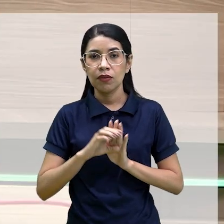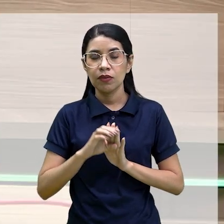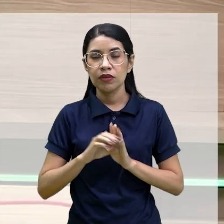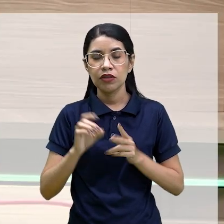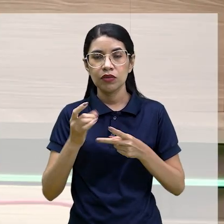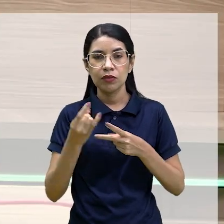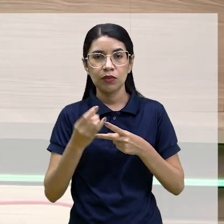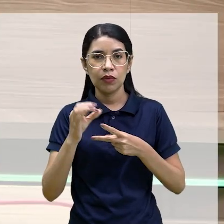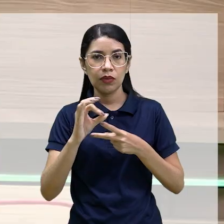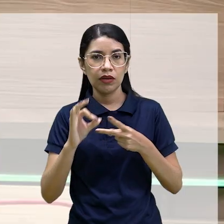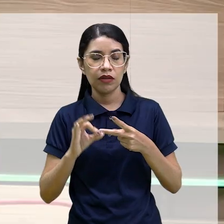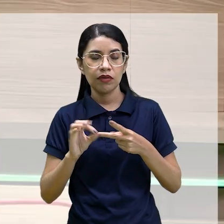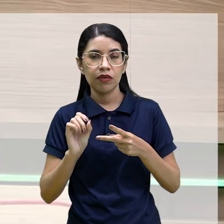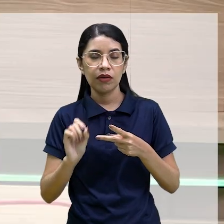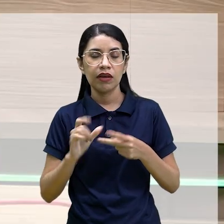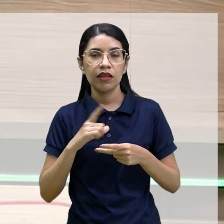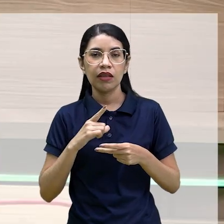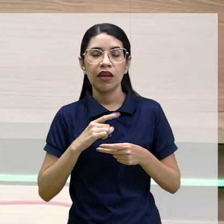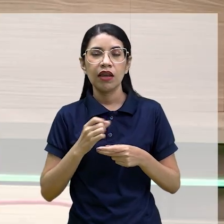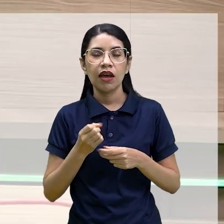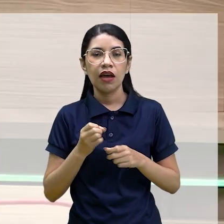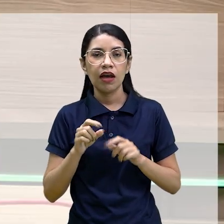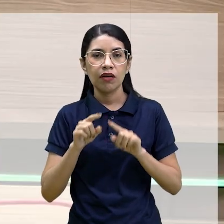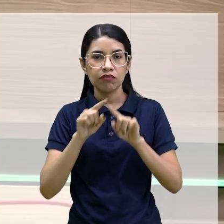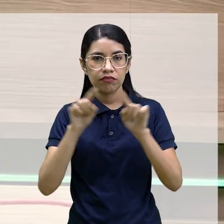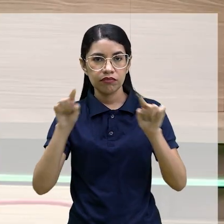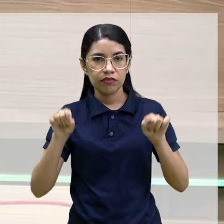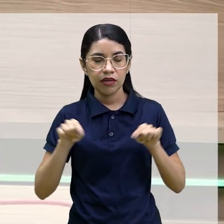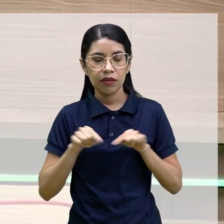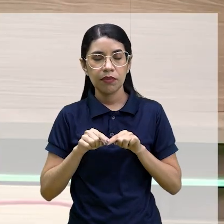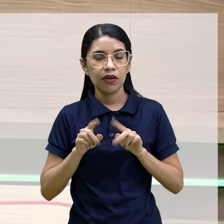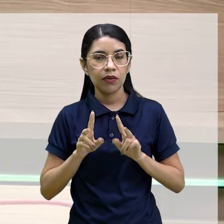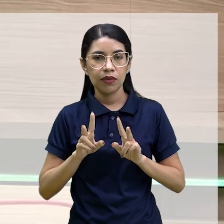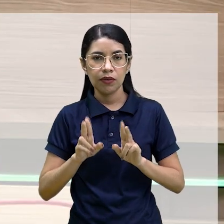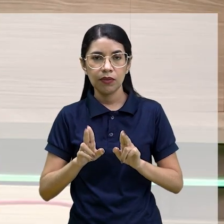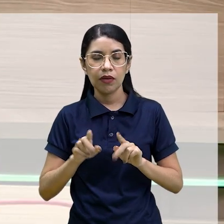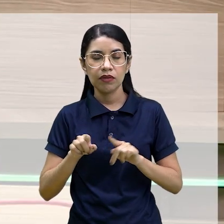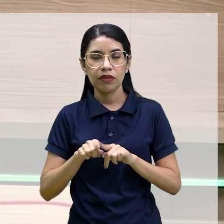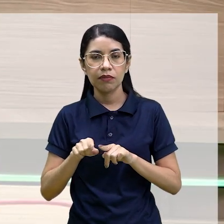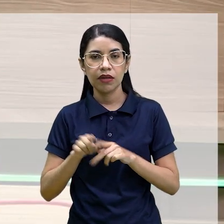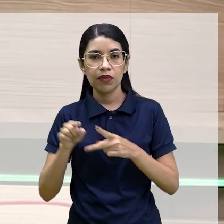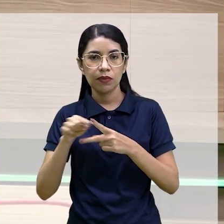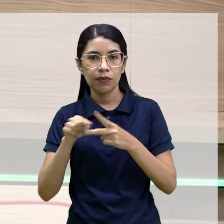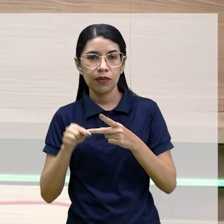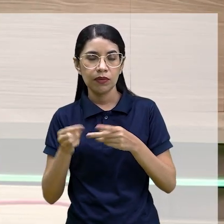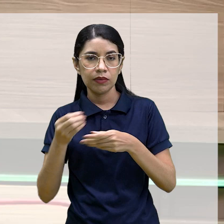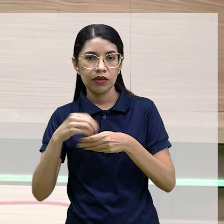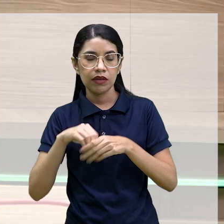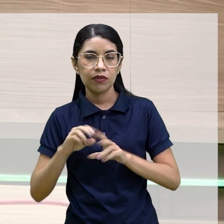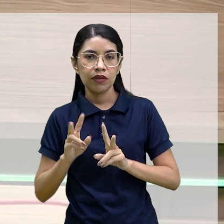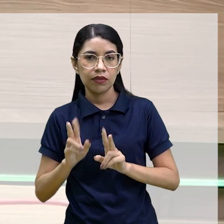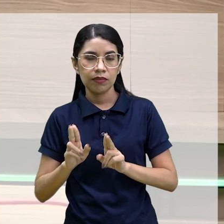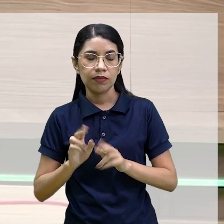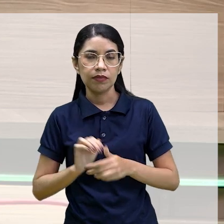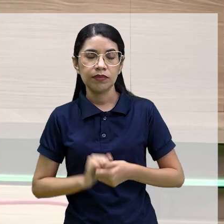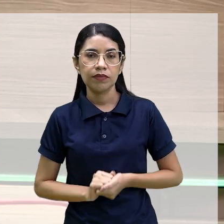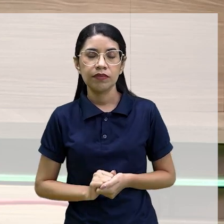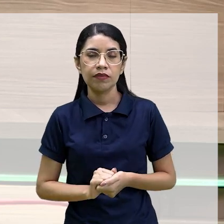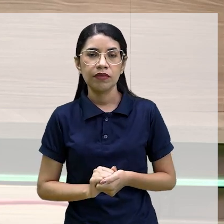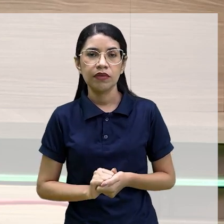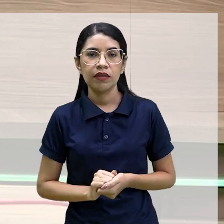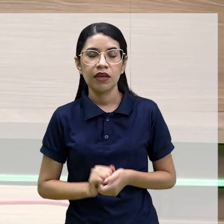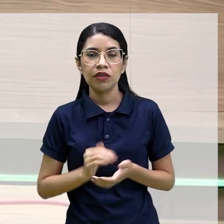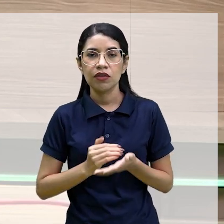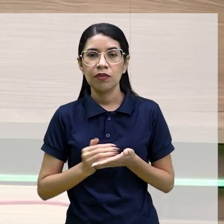regular é polígonos que têm o mesmo tamanho de lado e os ângulos internos todos iguais. E aí nós começamos